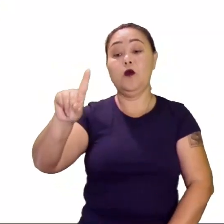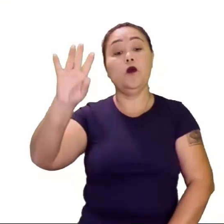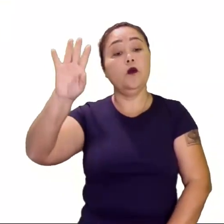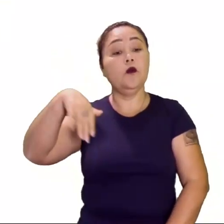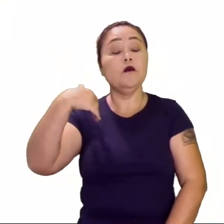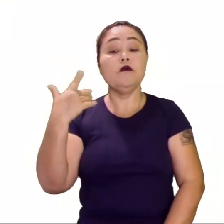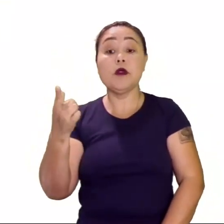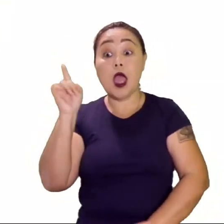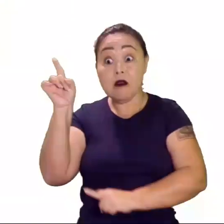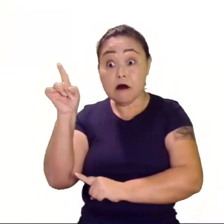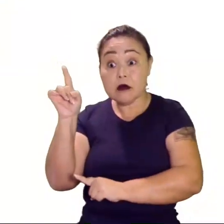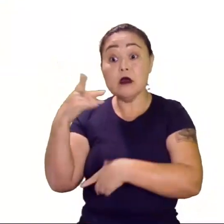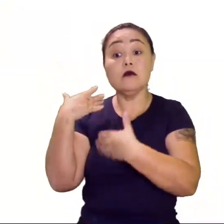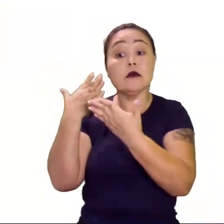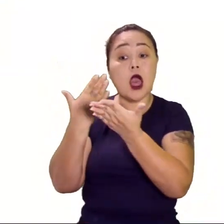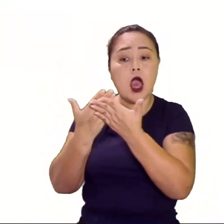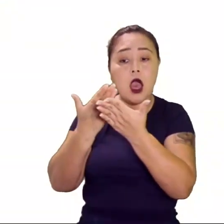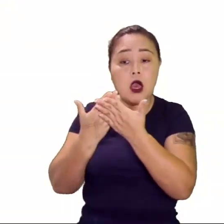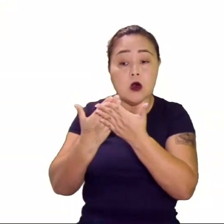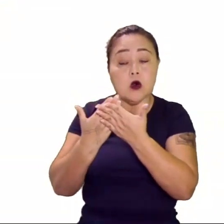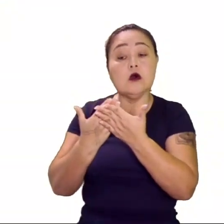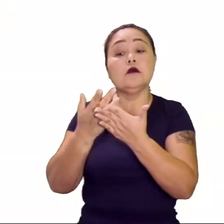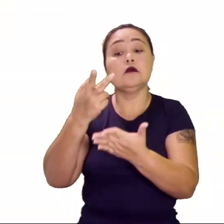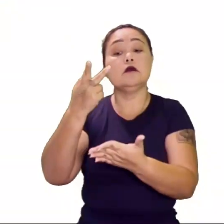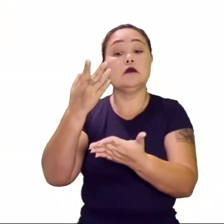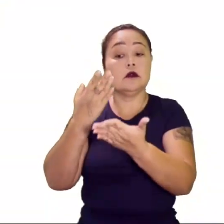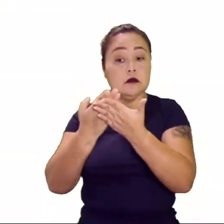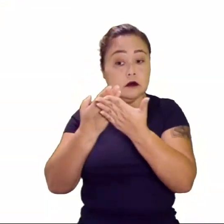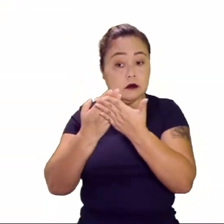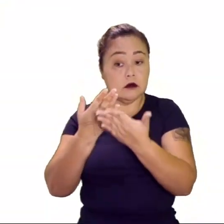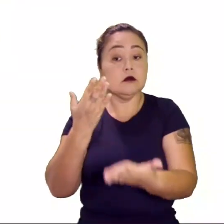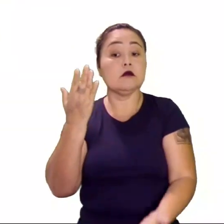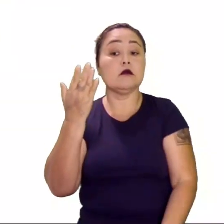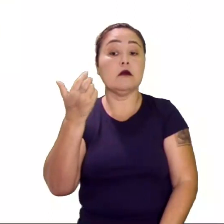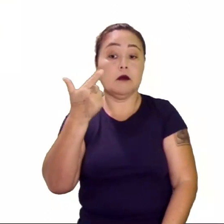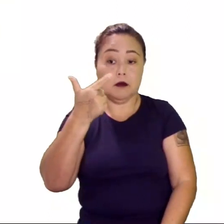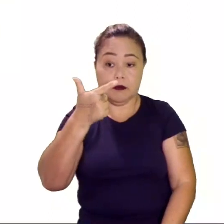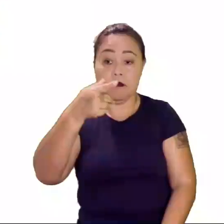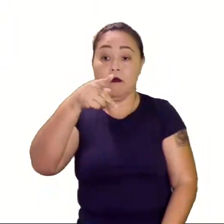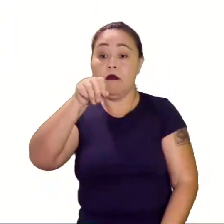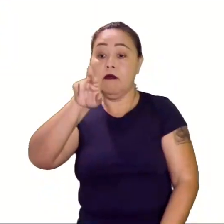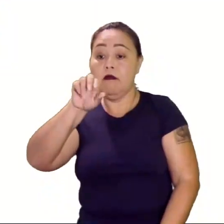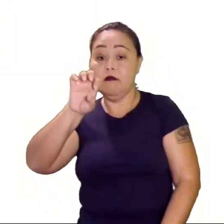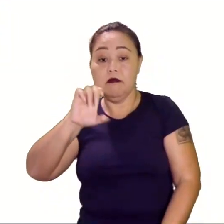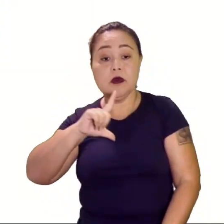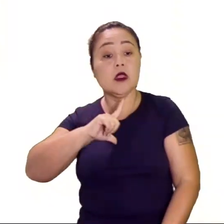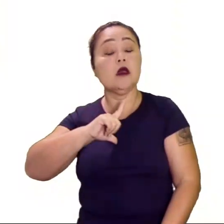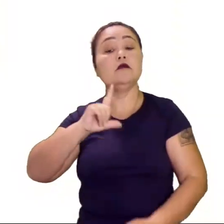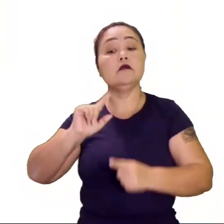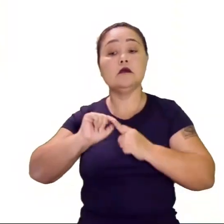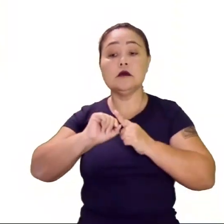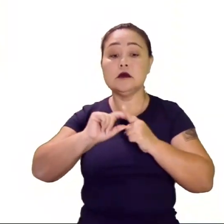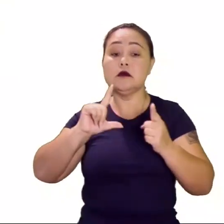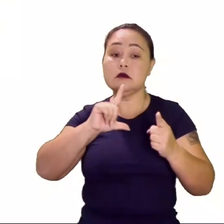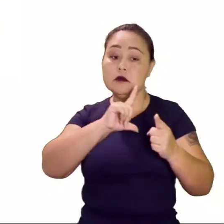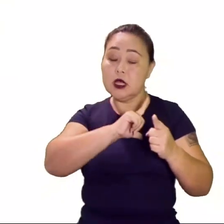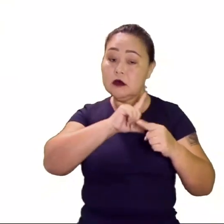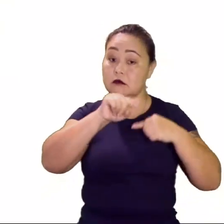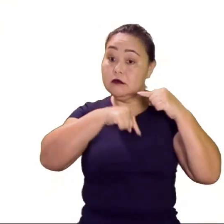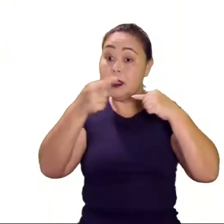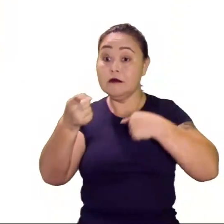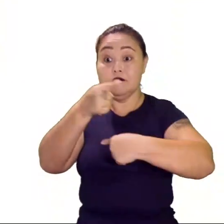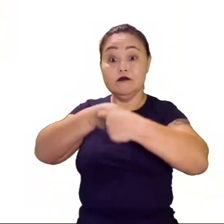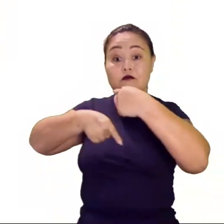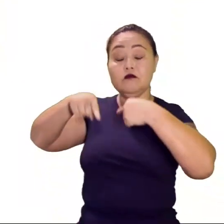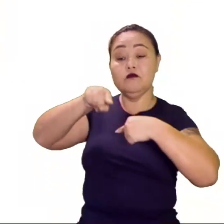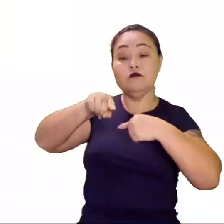aí a gente viu nessa aula ponto 2, parte 2 de PA, alguns tipos, né? A gente viu que existe a PA crescente. Tem a PA